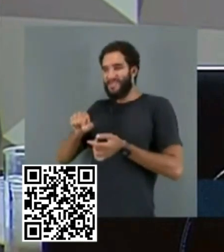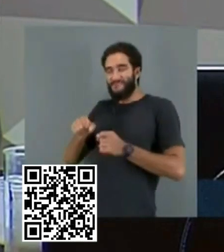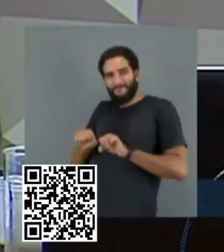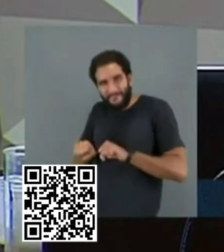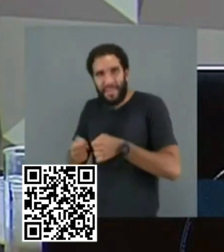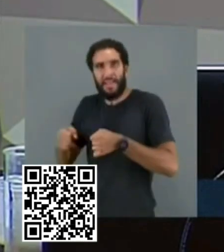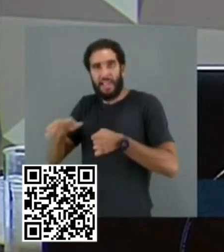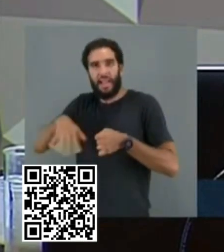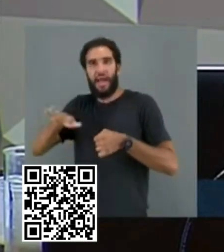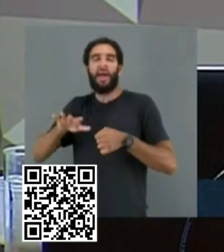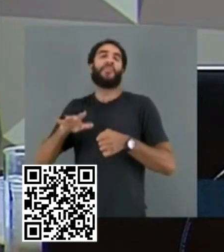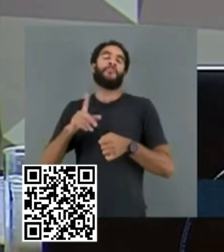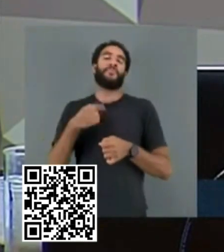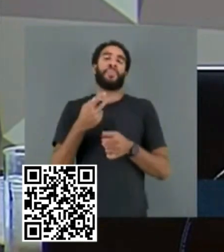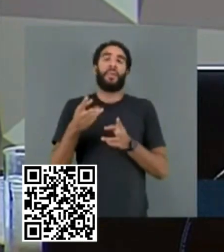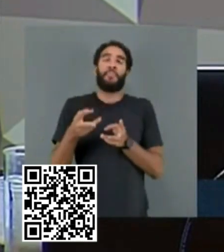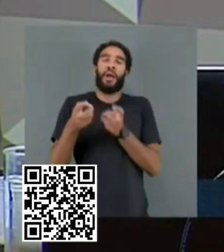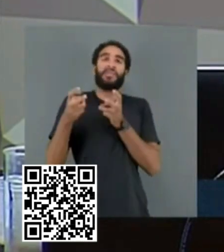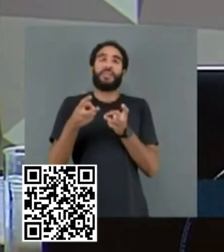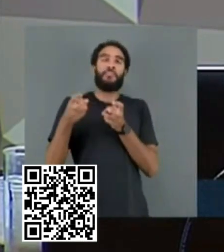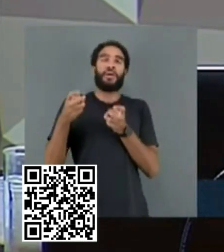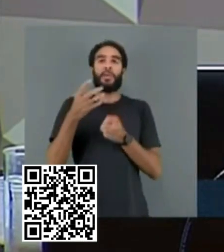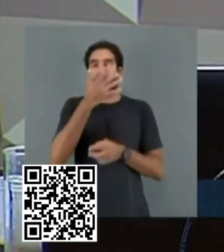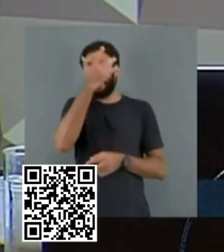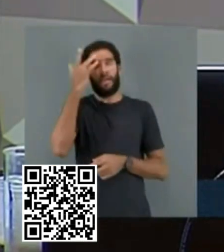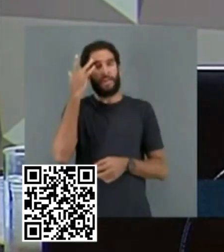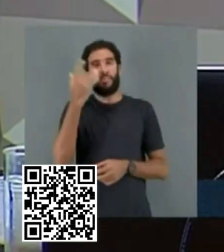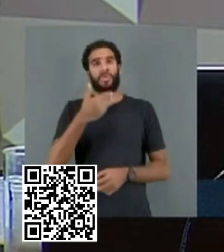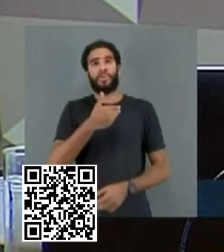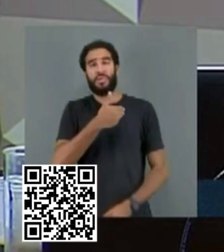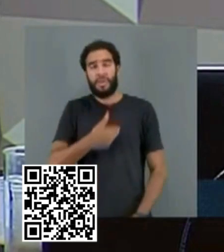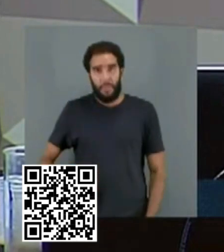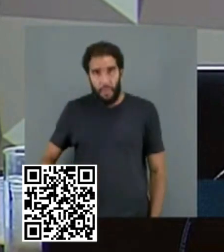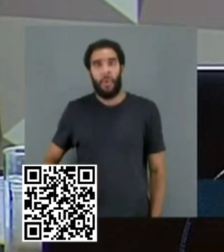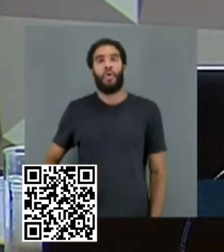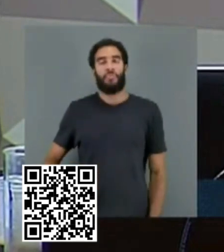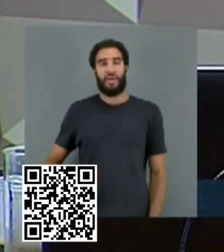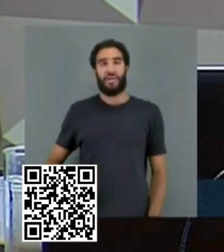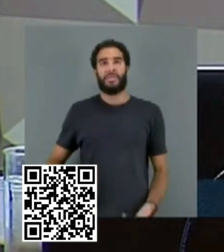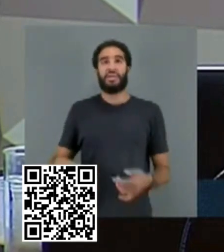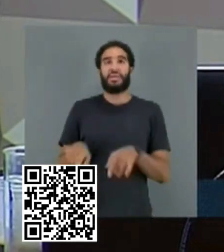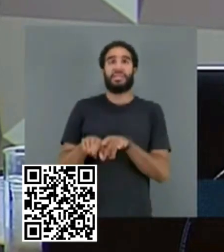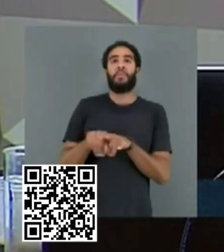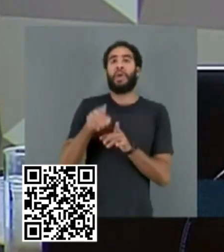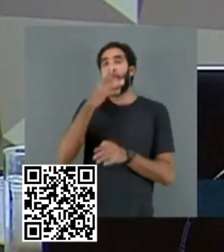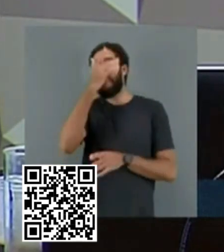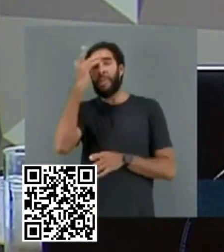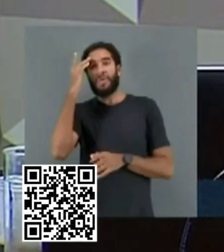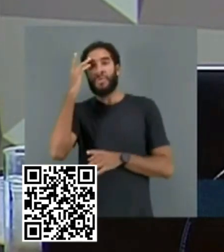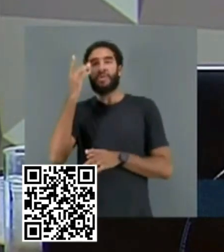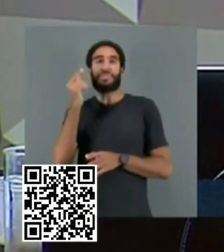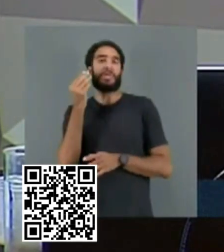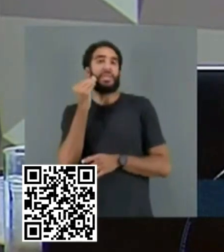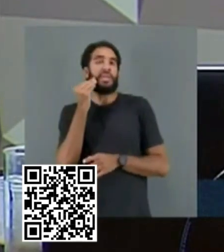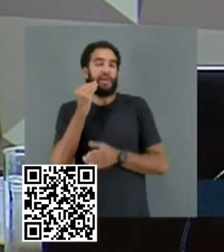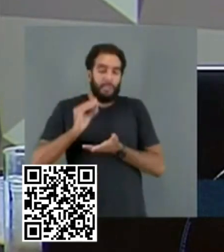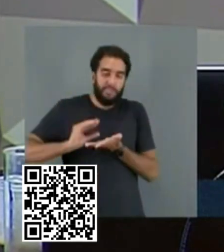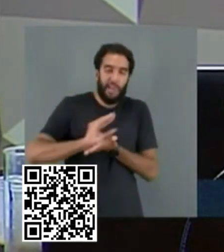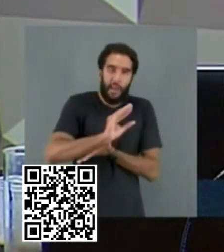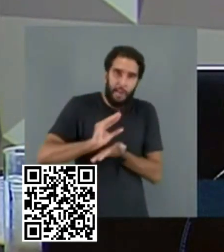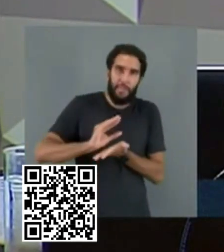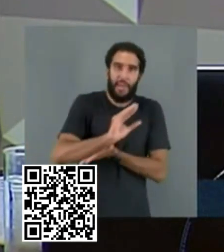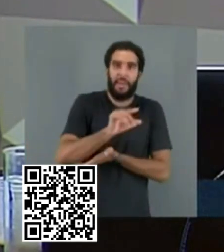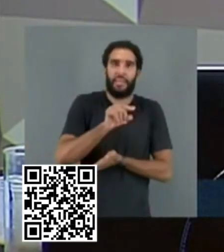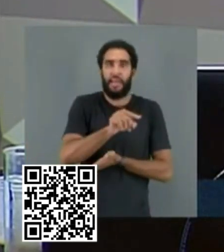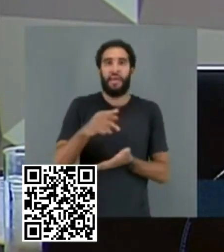investigação também para identificarmos os agentes públicos envolvidos, os autores intelectuais e os financiadores dos acontecimentos